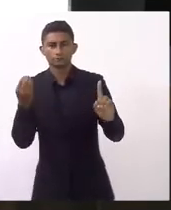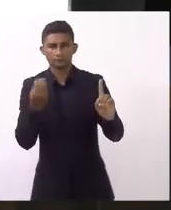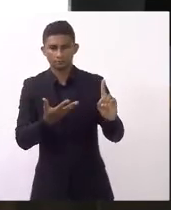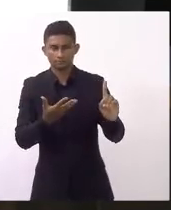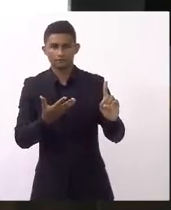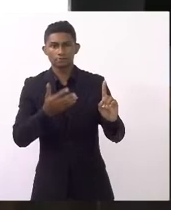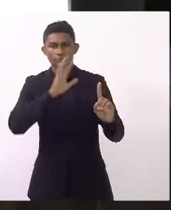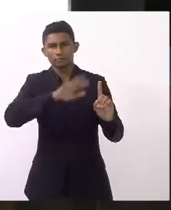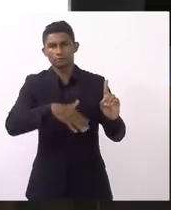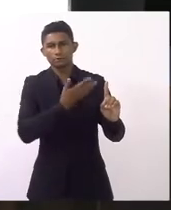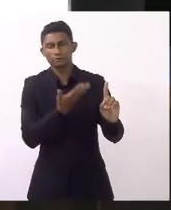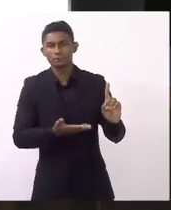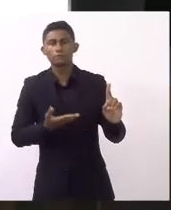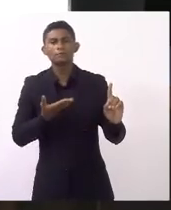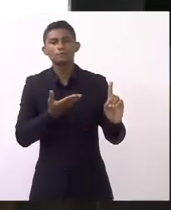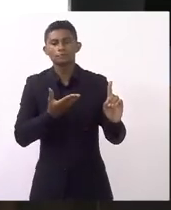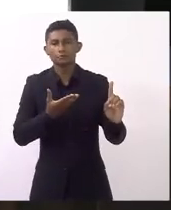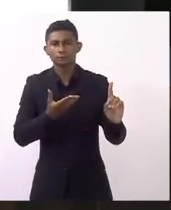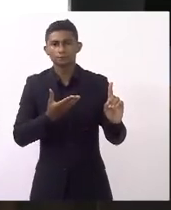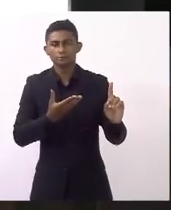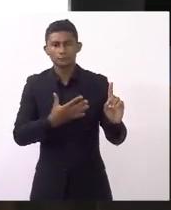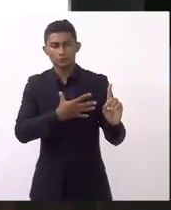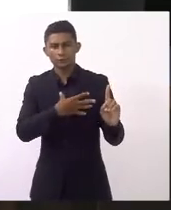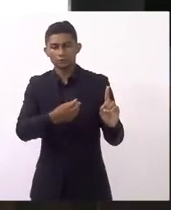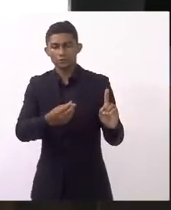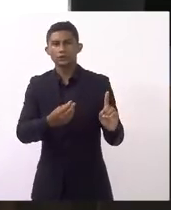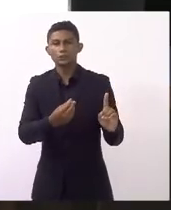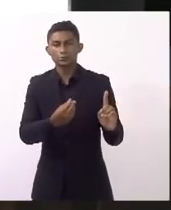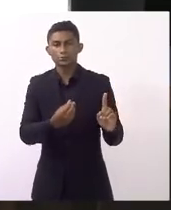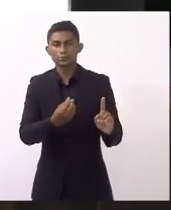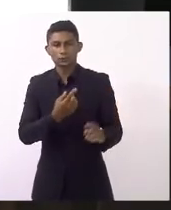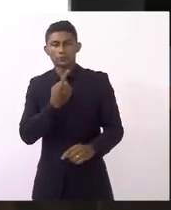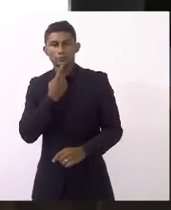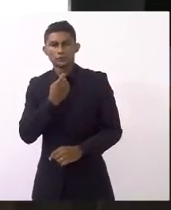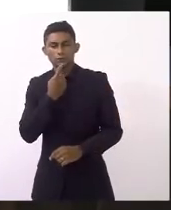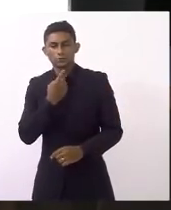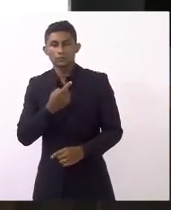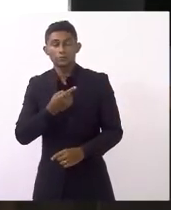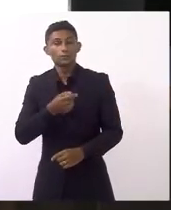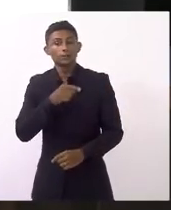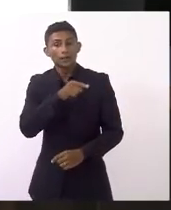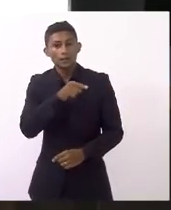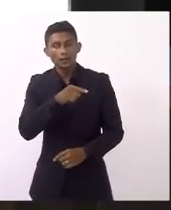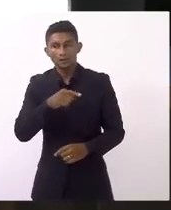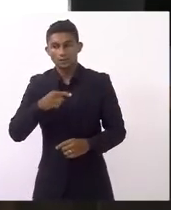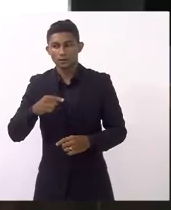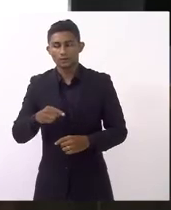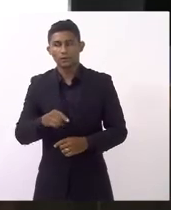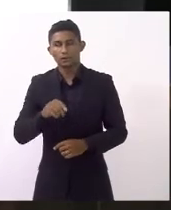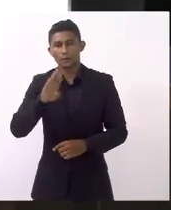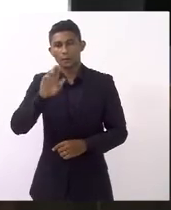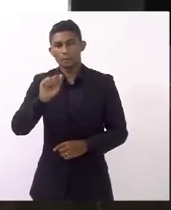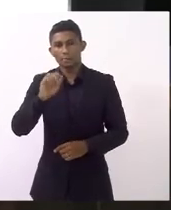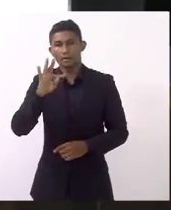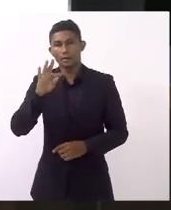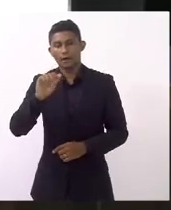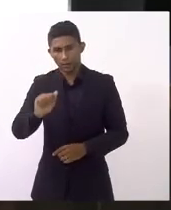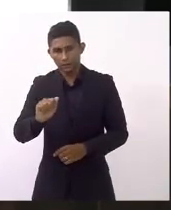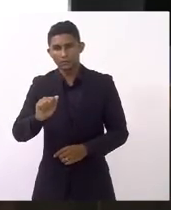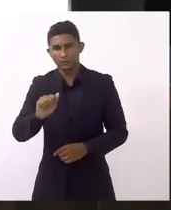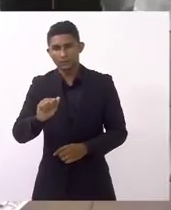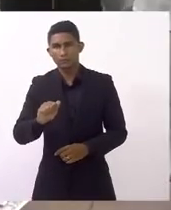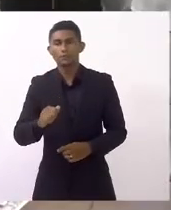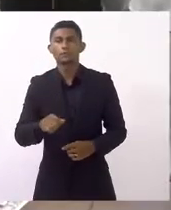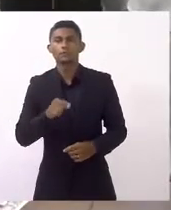homenagem filho sanguíneo e herdeiro da respeitada a mãe Beata de Iemanjá o orixá